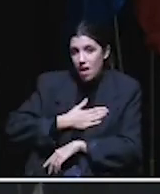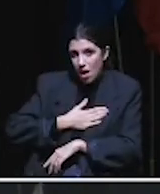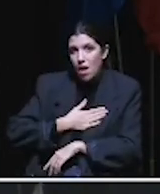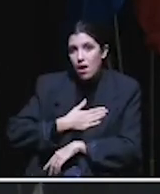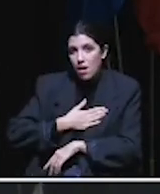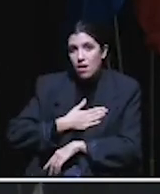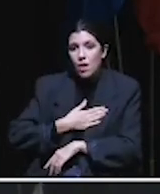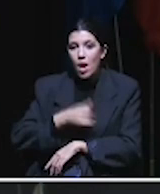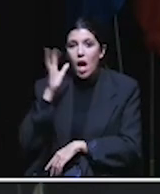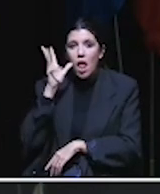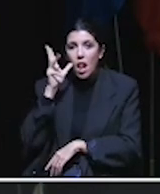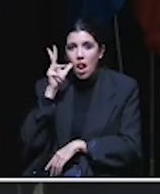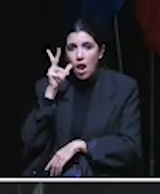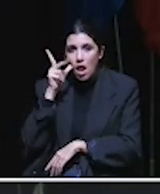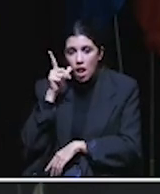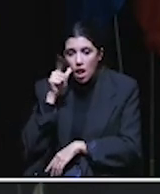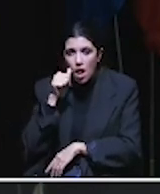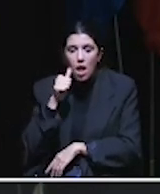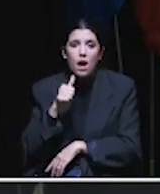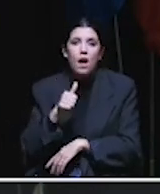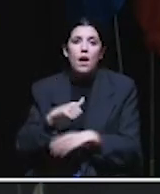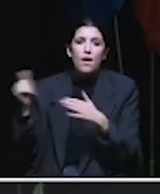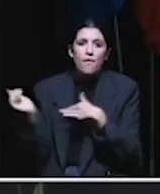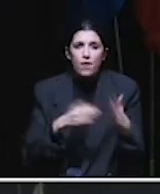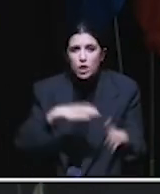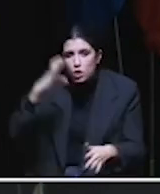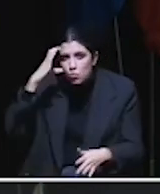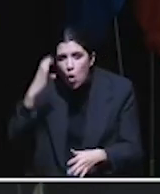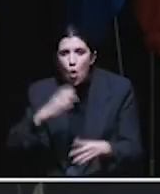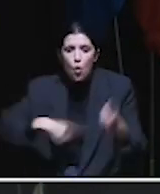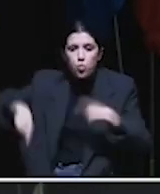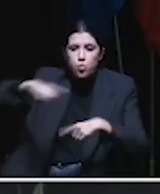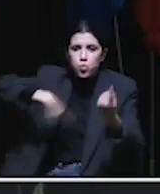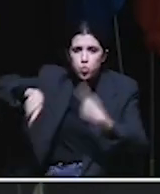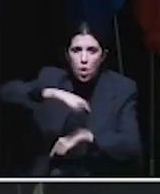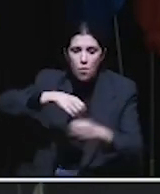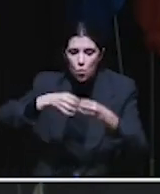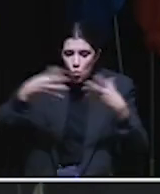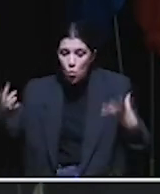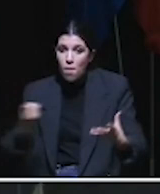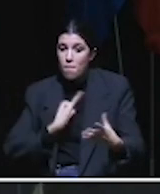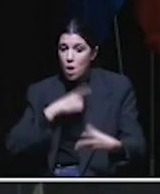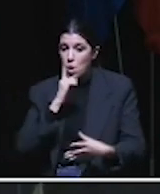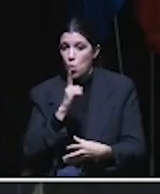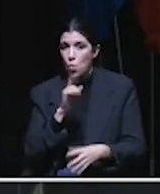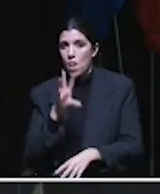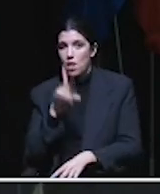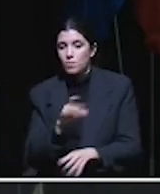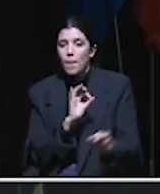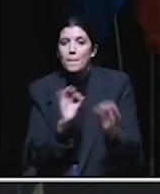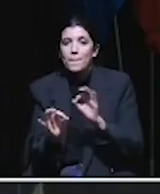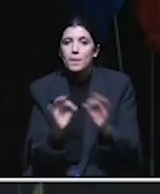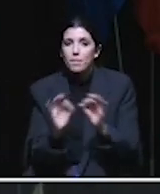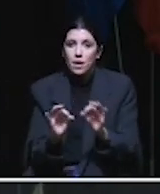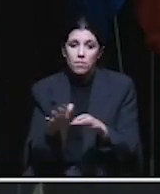frequência das ondas de calor, das chuvas intensas, dos ventos fortes e mesmo furacões. Temos de preparar Lisboa para este extremar